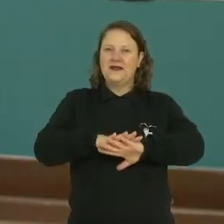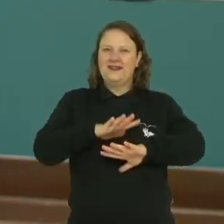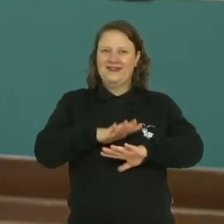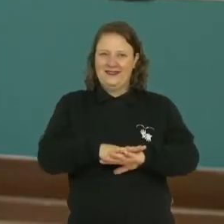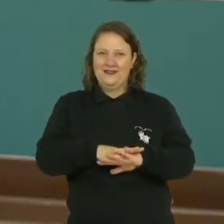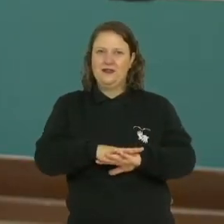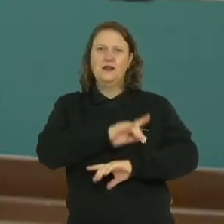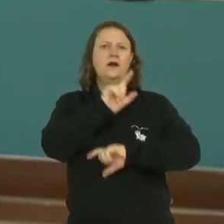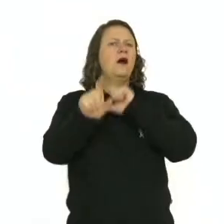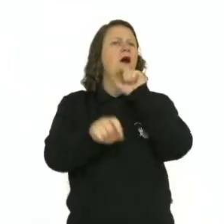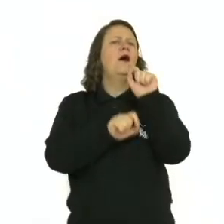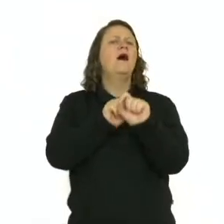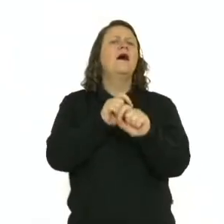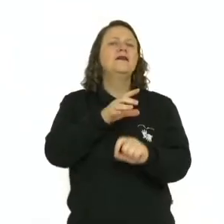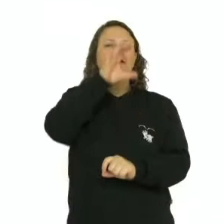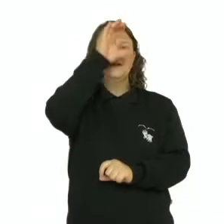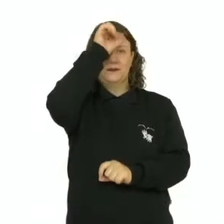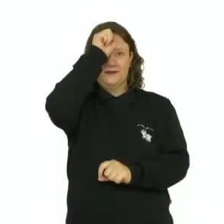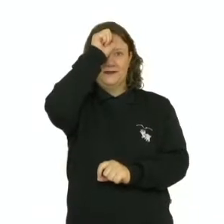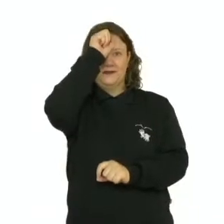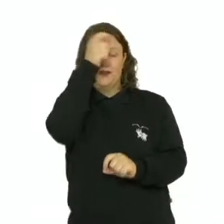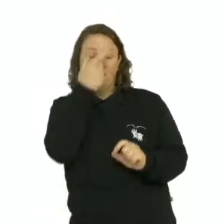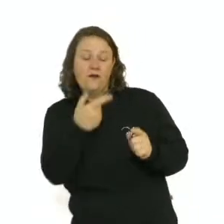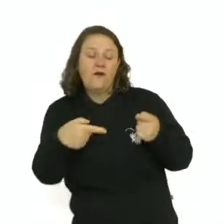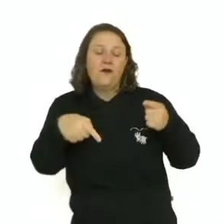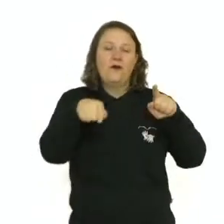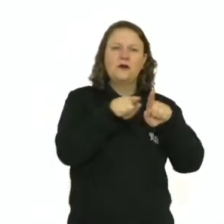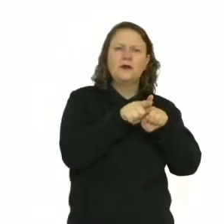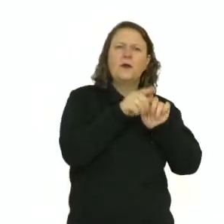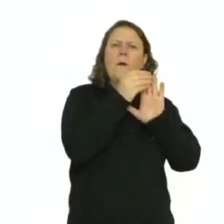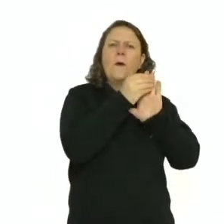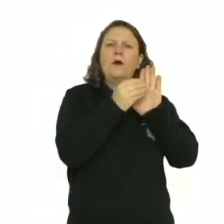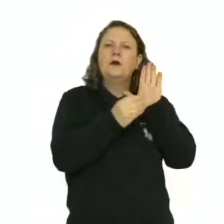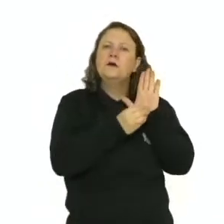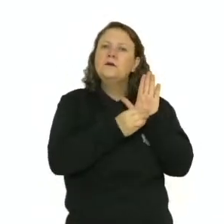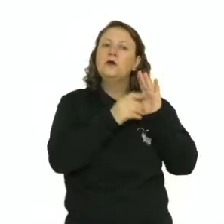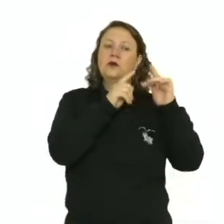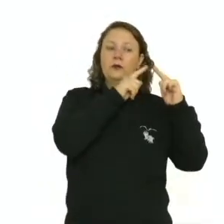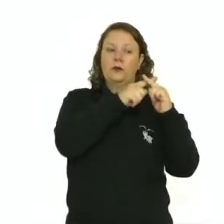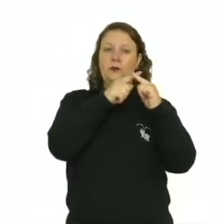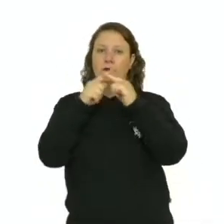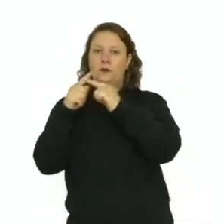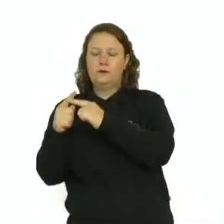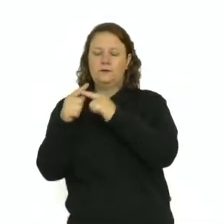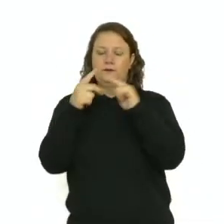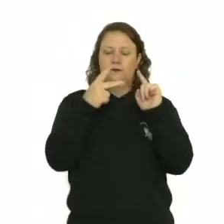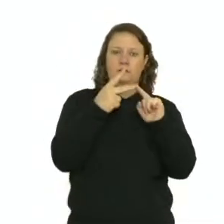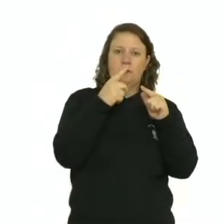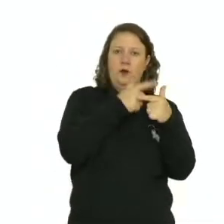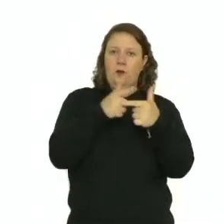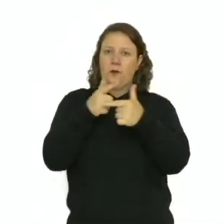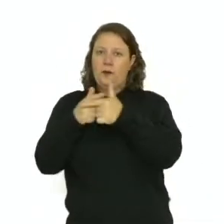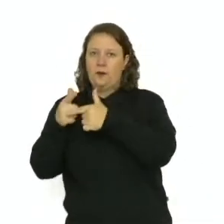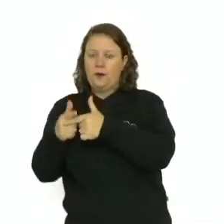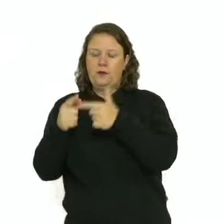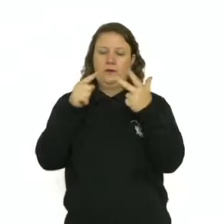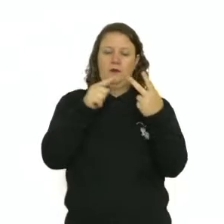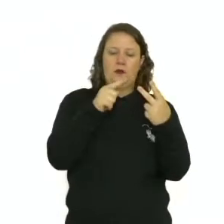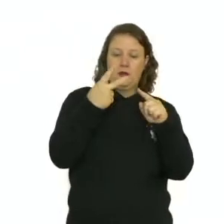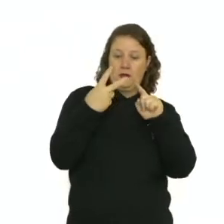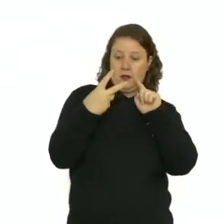o que vamos aprender? Vamos retomar operações da multiplicação, da divisão, da potenciação com